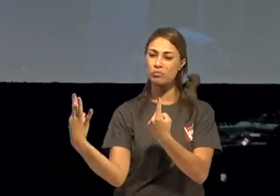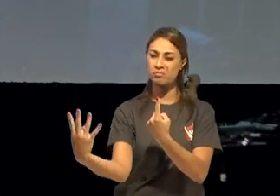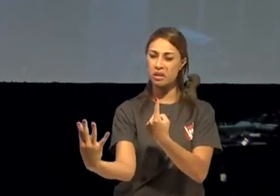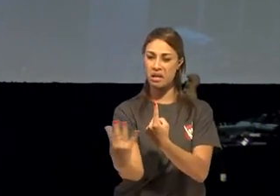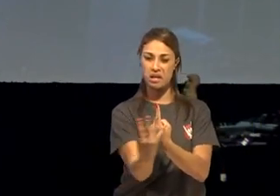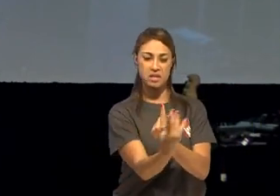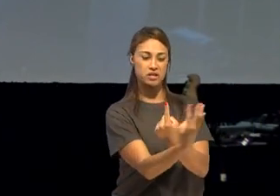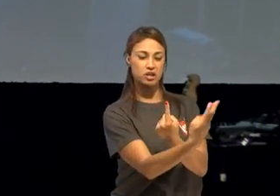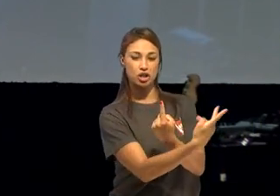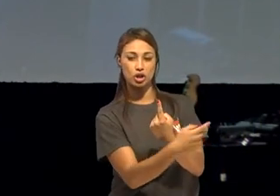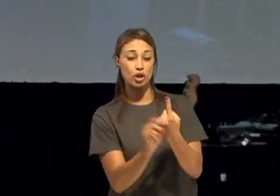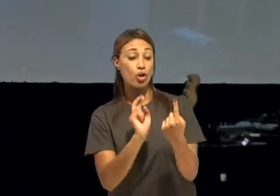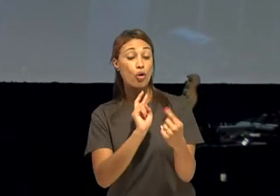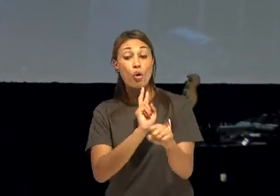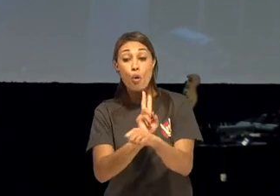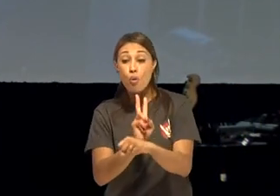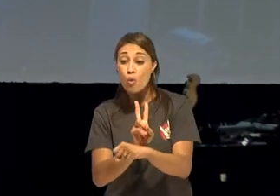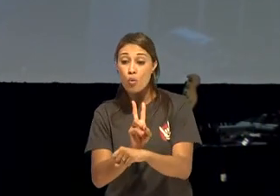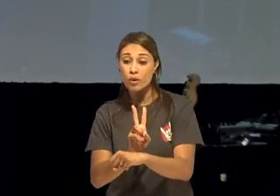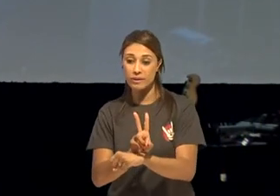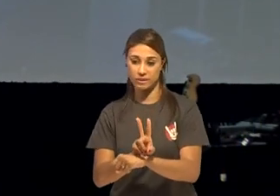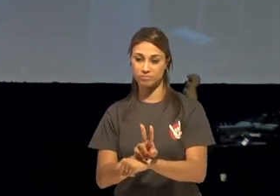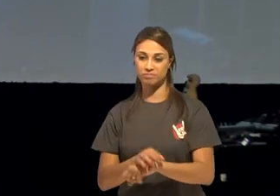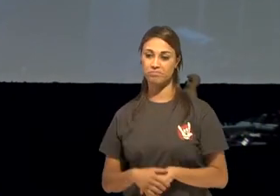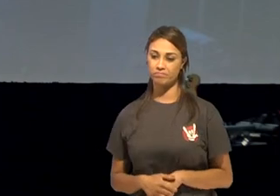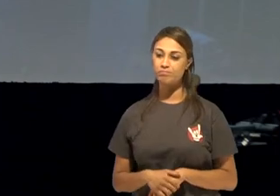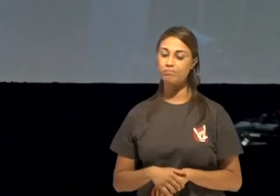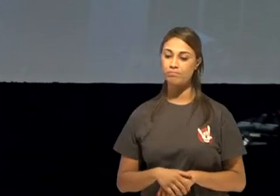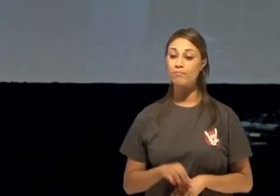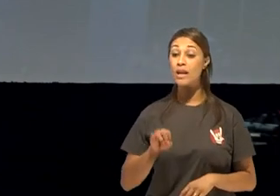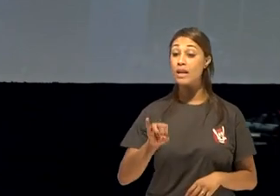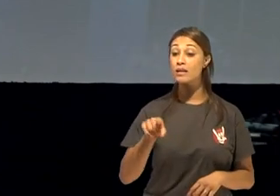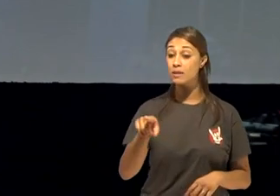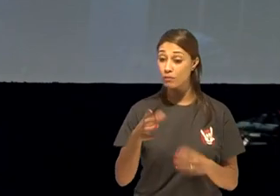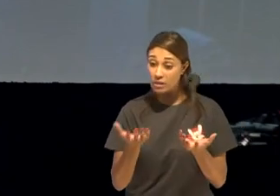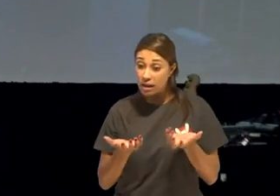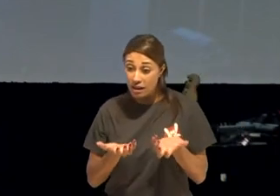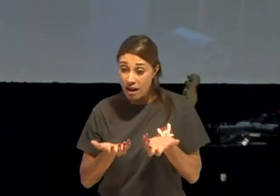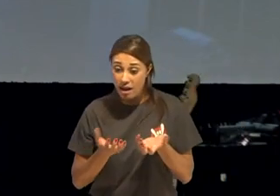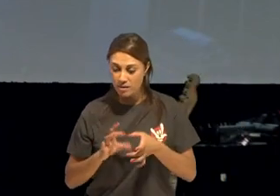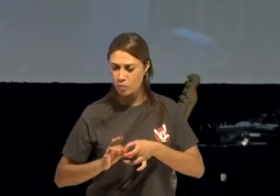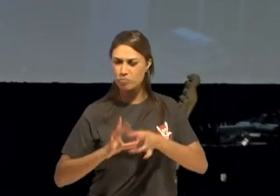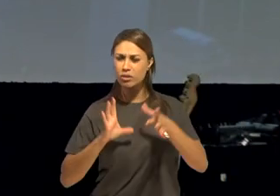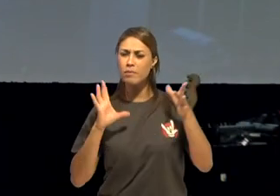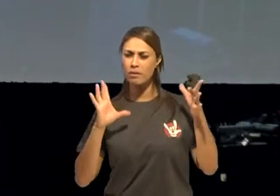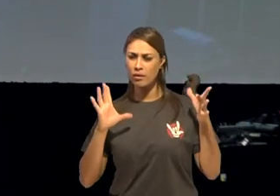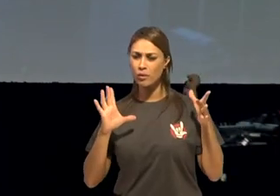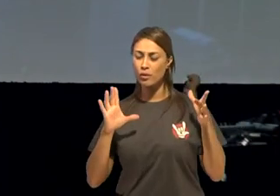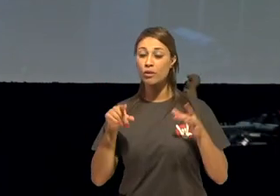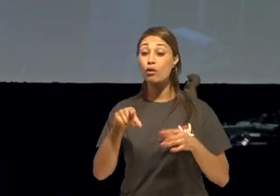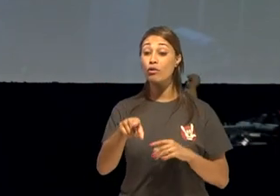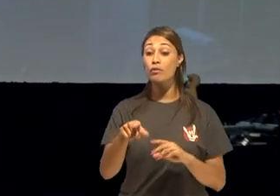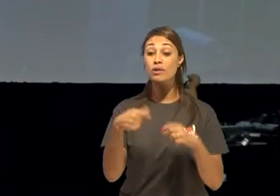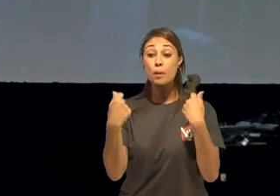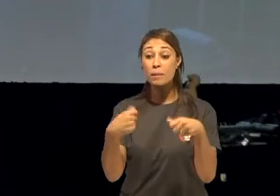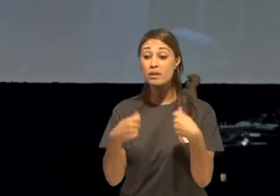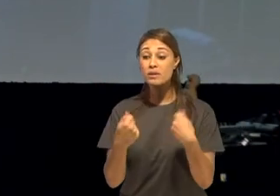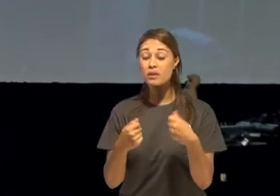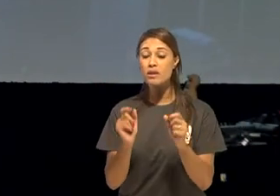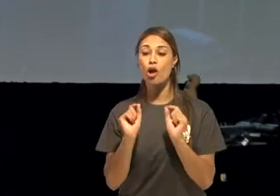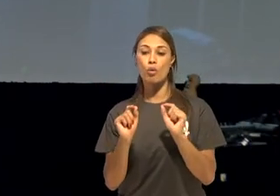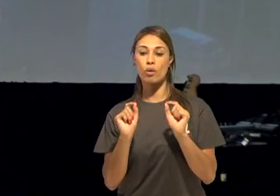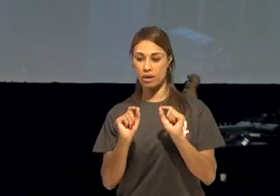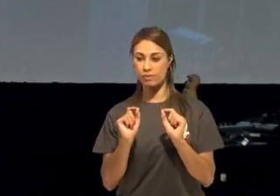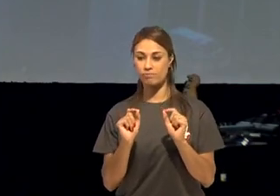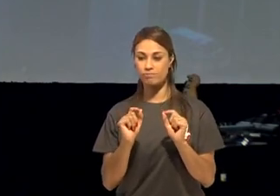batizados, se você deseja ser um libertador, você vai ter que passar pelo fogo. Você vai ter